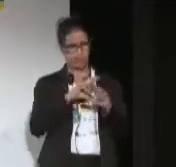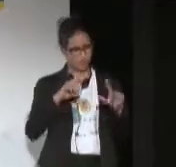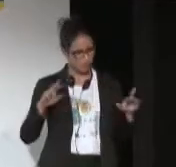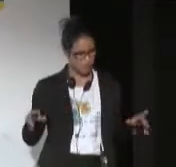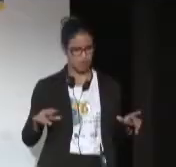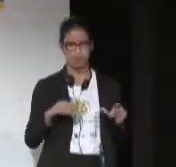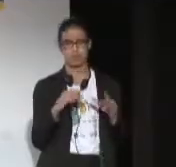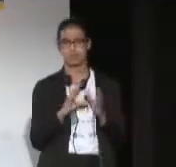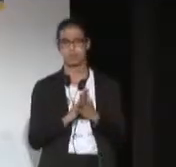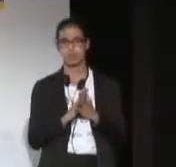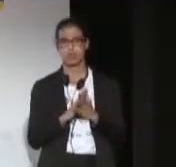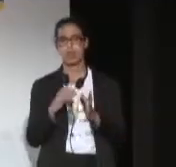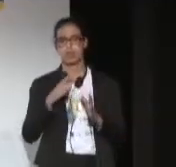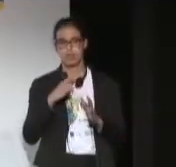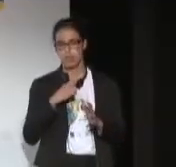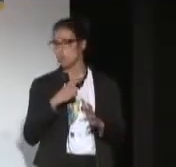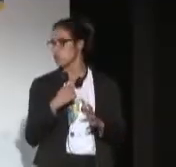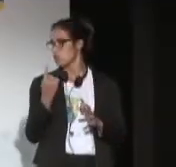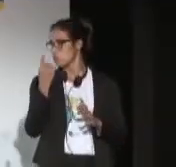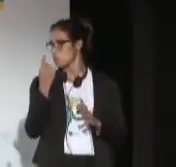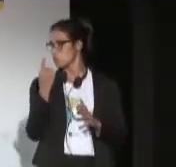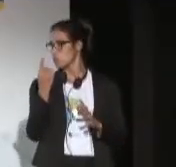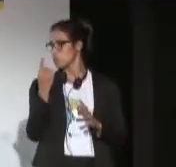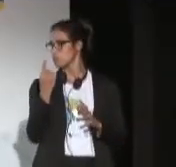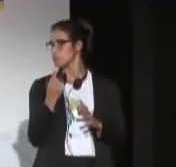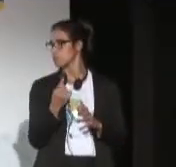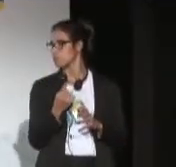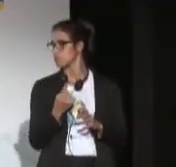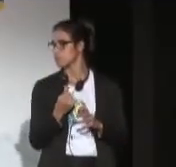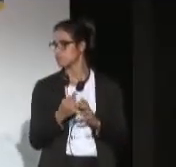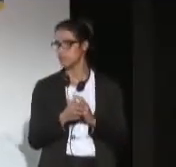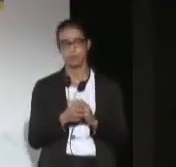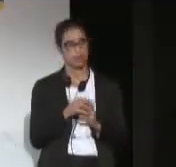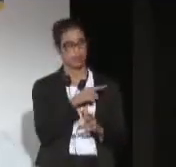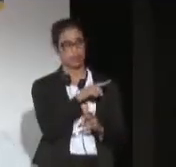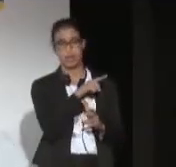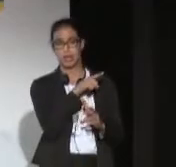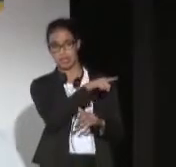conectá-las aqui. Mas tem uma delas que eles pedem.